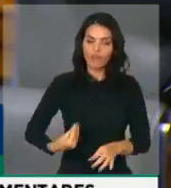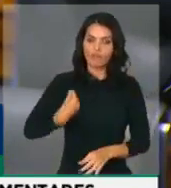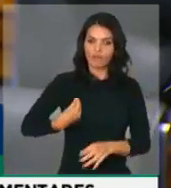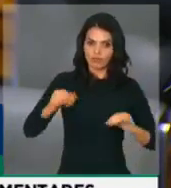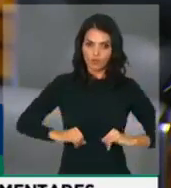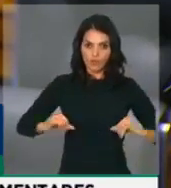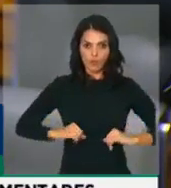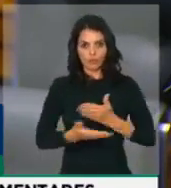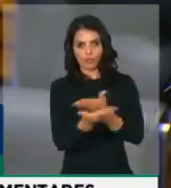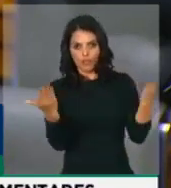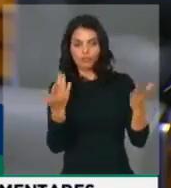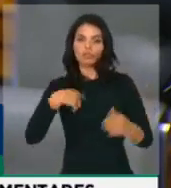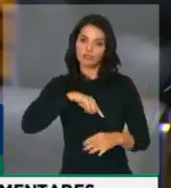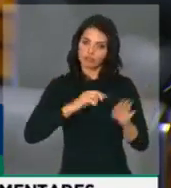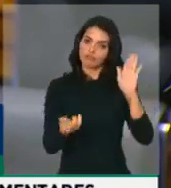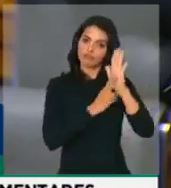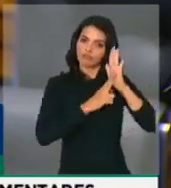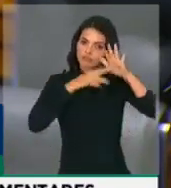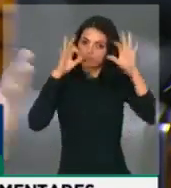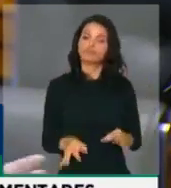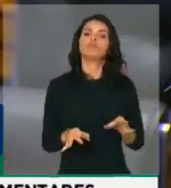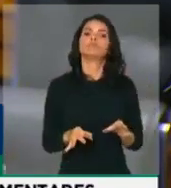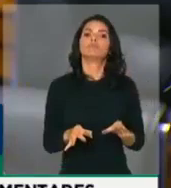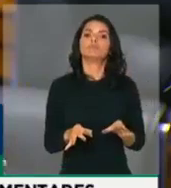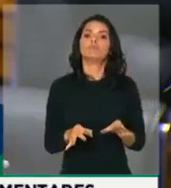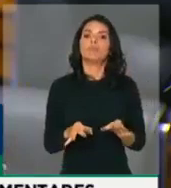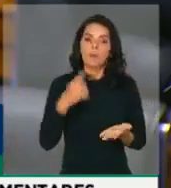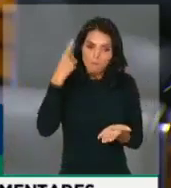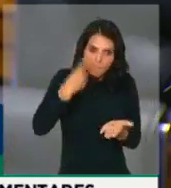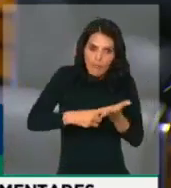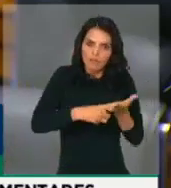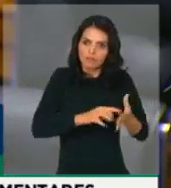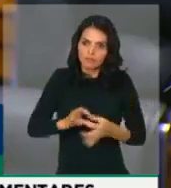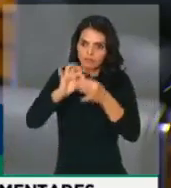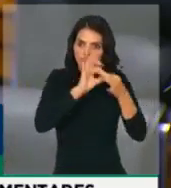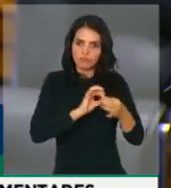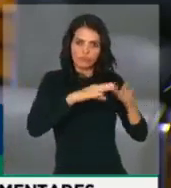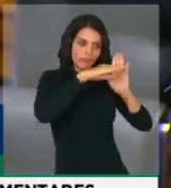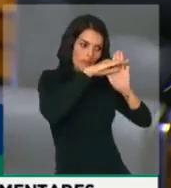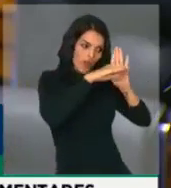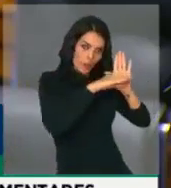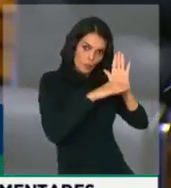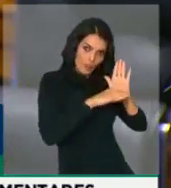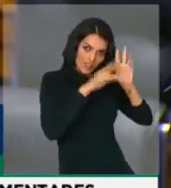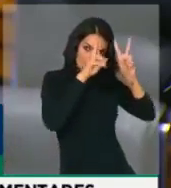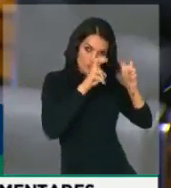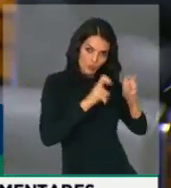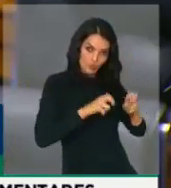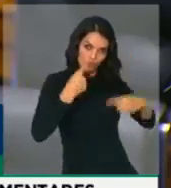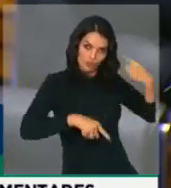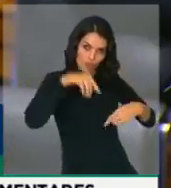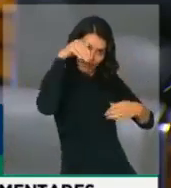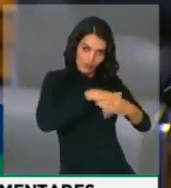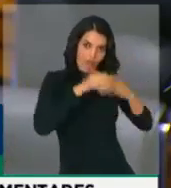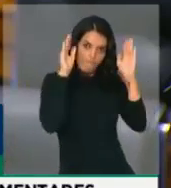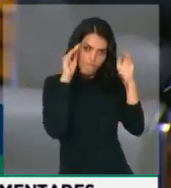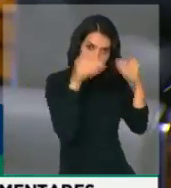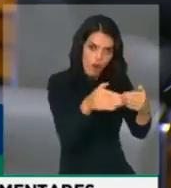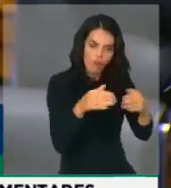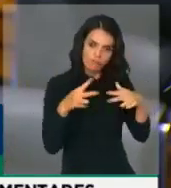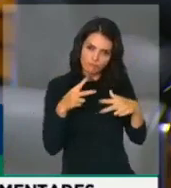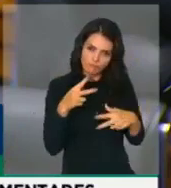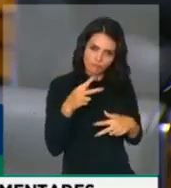postos. E a gente assumiu um compromisso aqui, uma pactuação, que a pauta desta casa estaria focada na